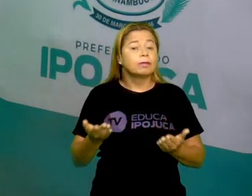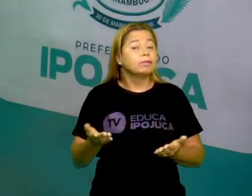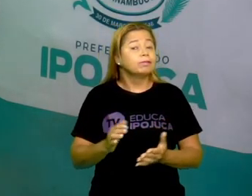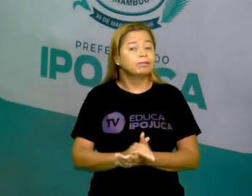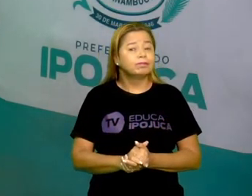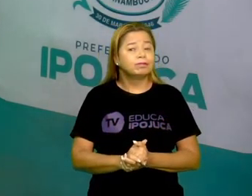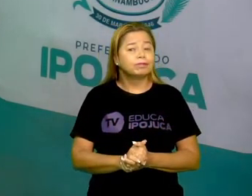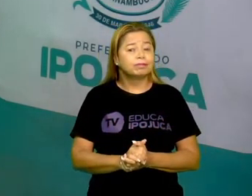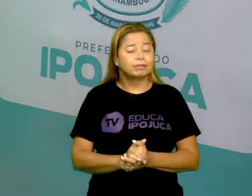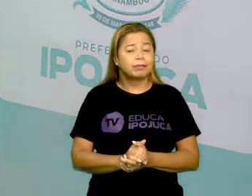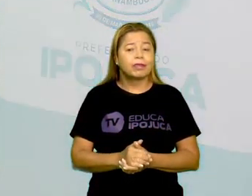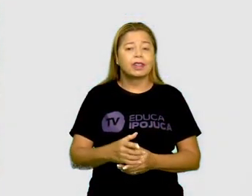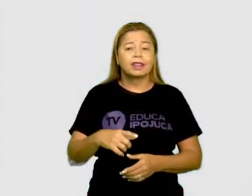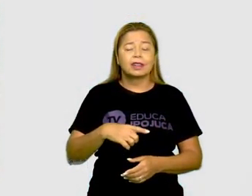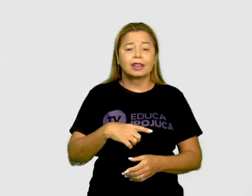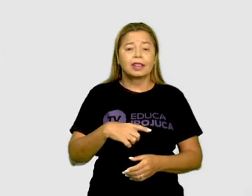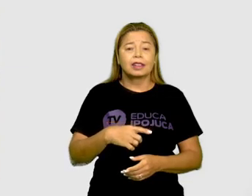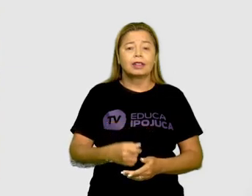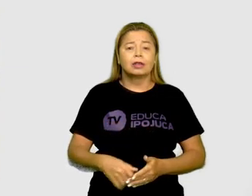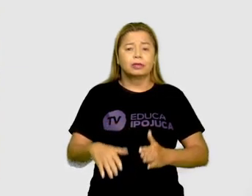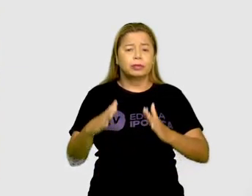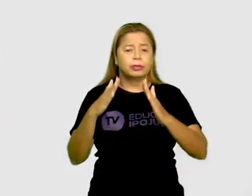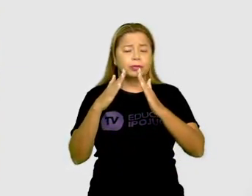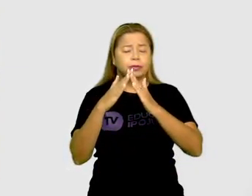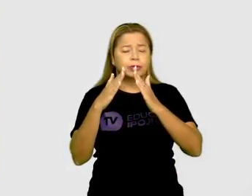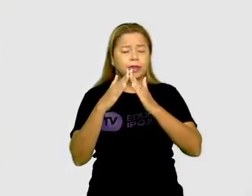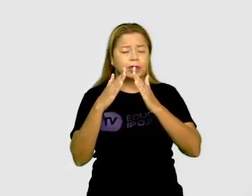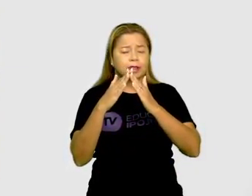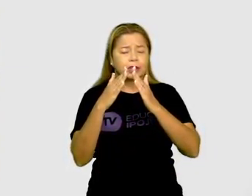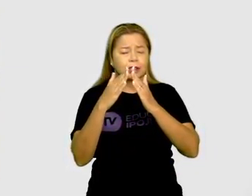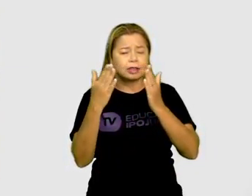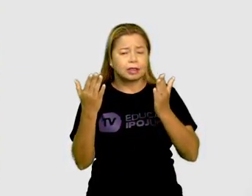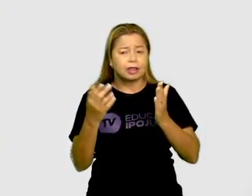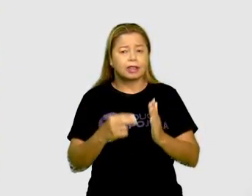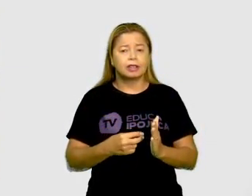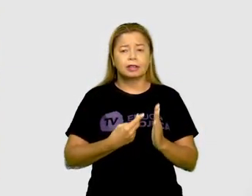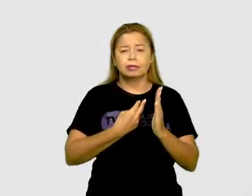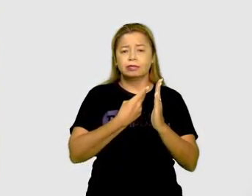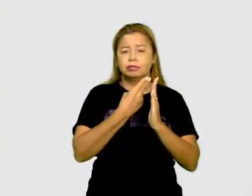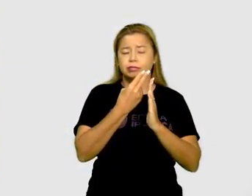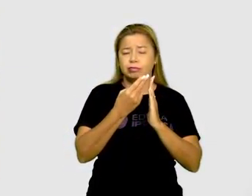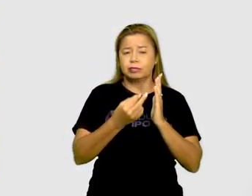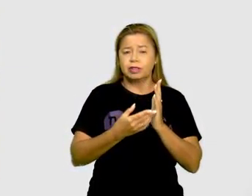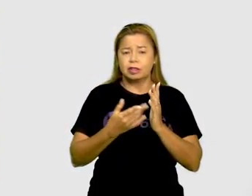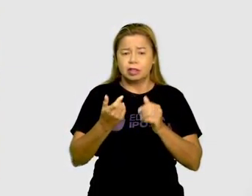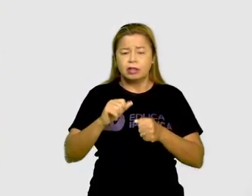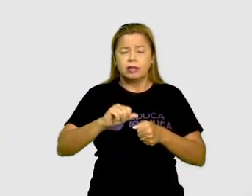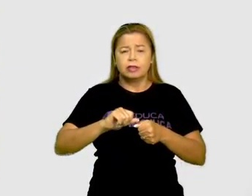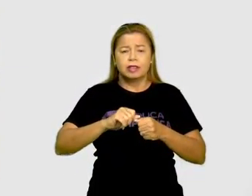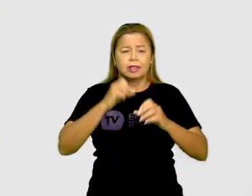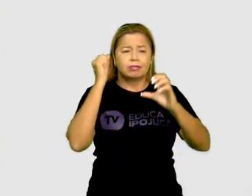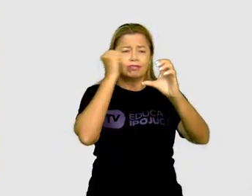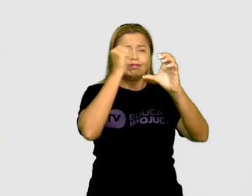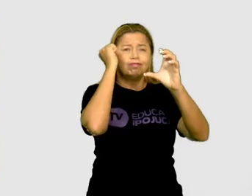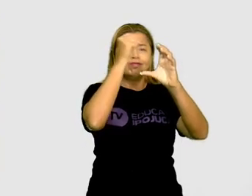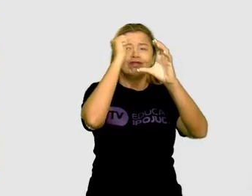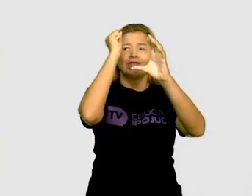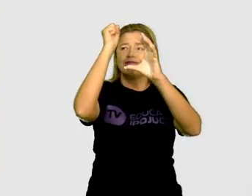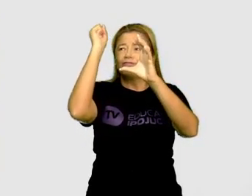só, tem uma casa aqui, projetando tudo bonitinho. Essa é uma reforma e vamos